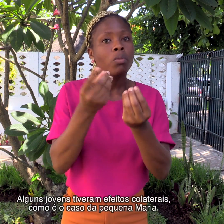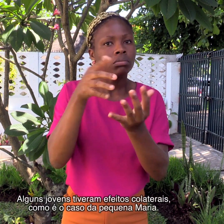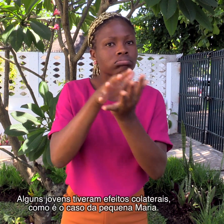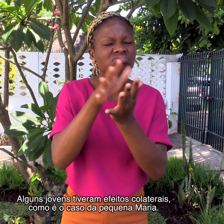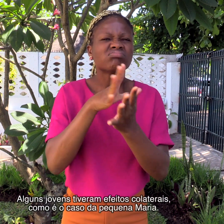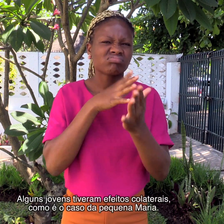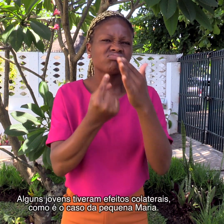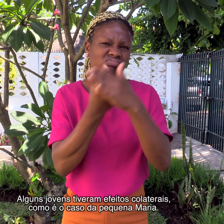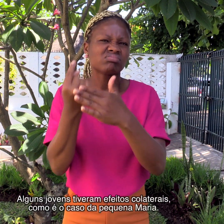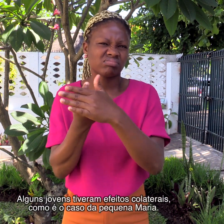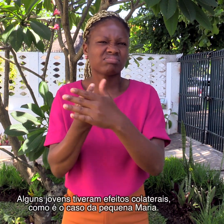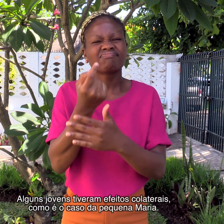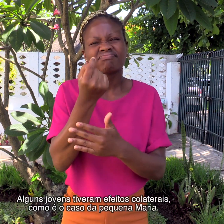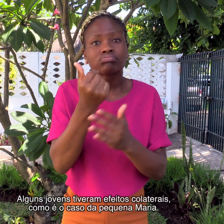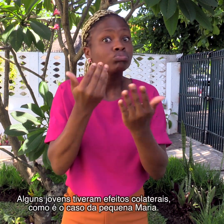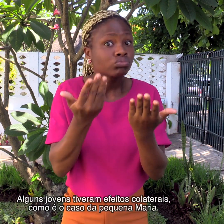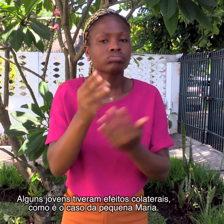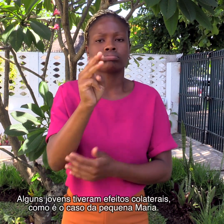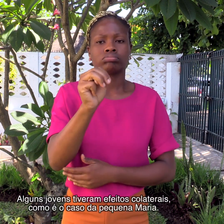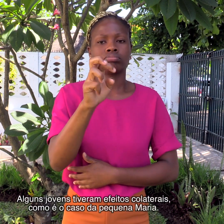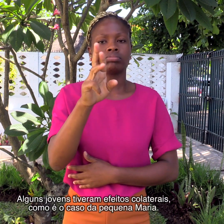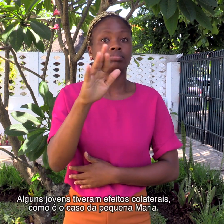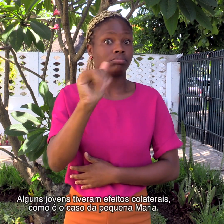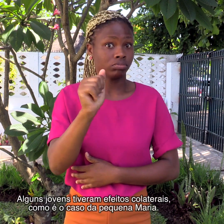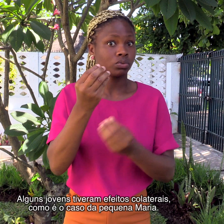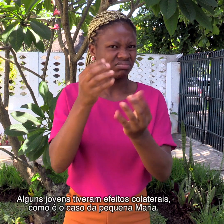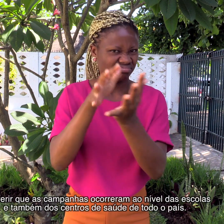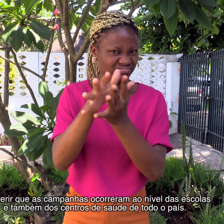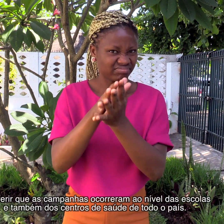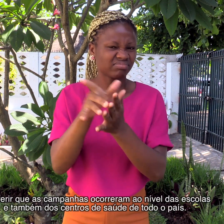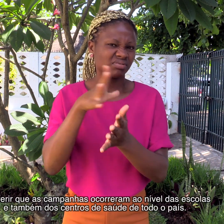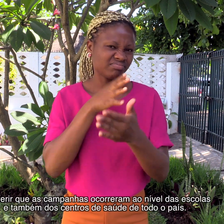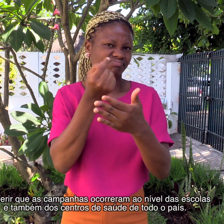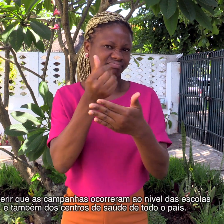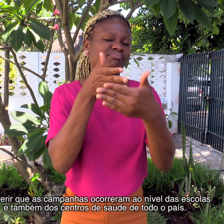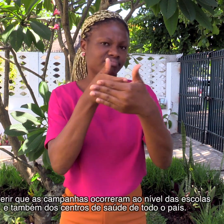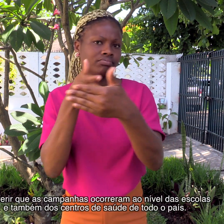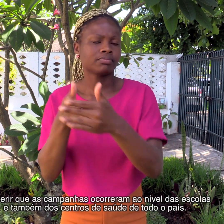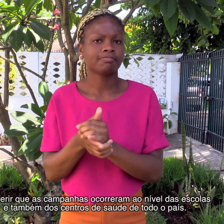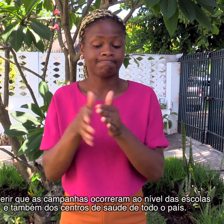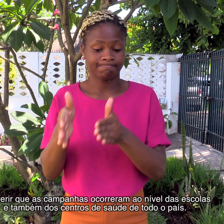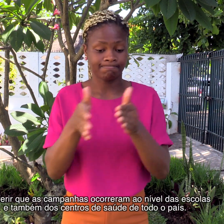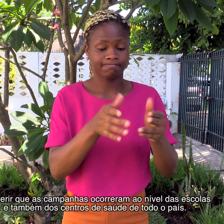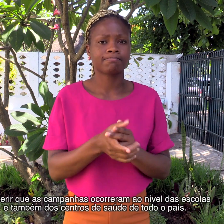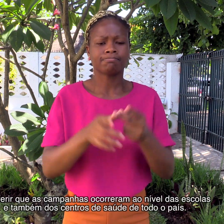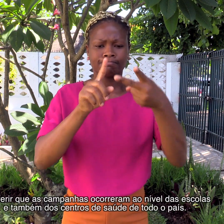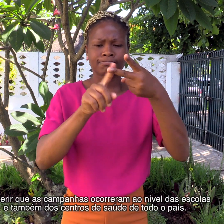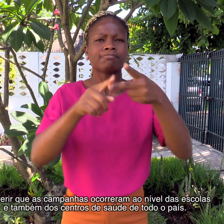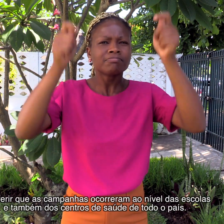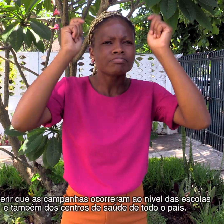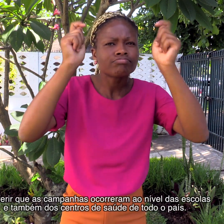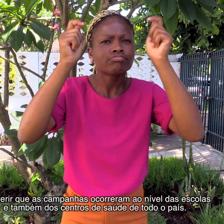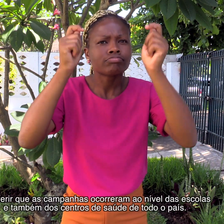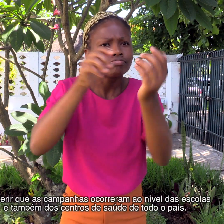Alguns jovens tiveram efeitos colaterais, como é o caso da pequena Maria. De referir que as campanhas ocorreram ao nível das escolas e também